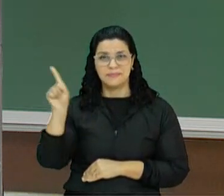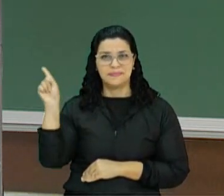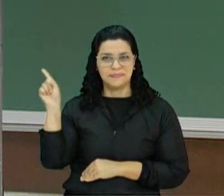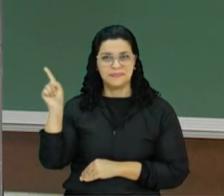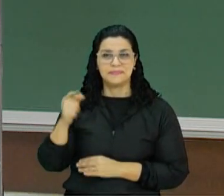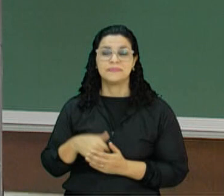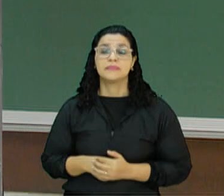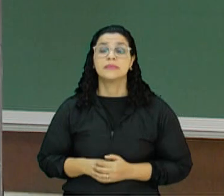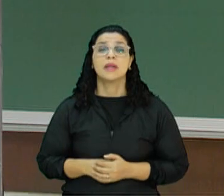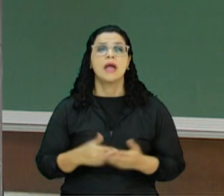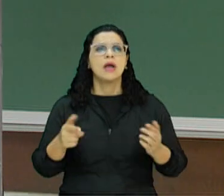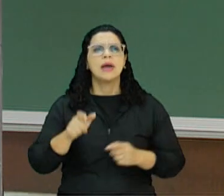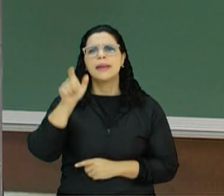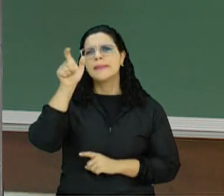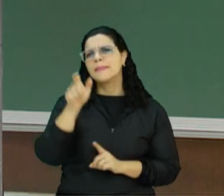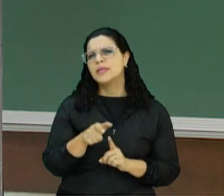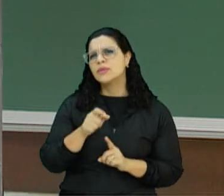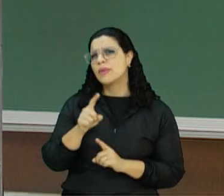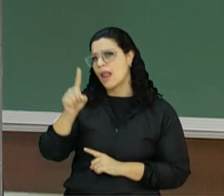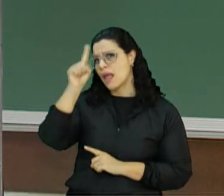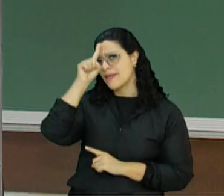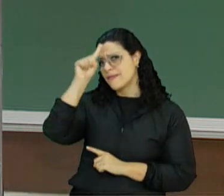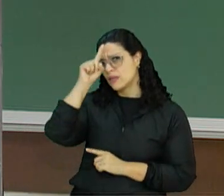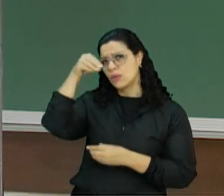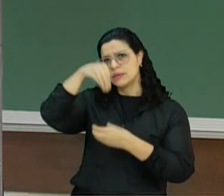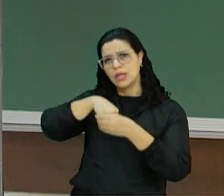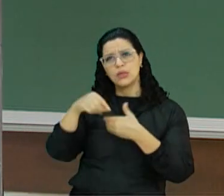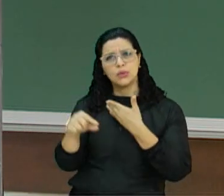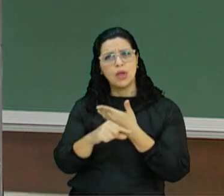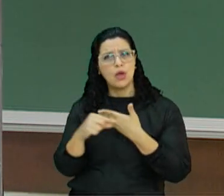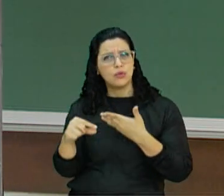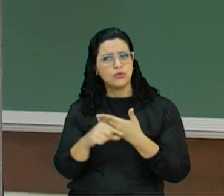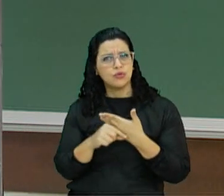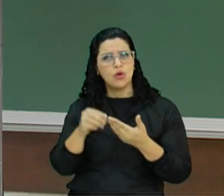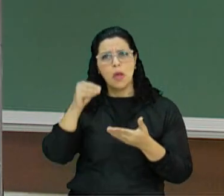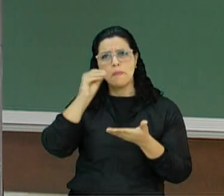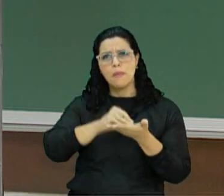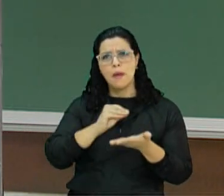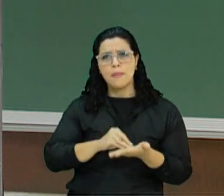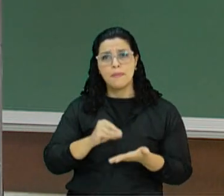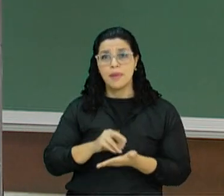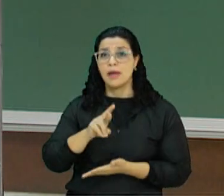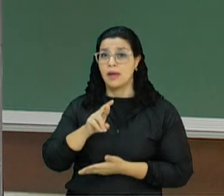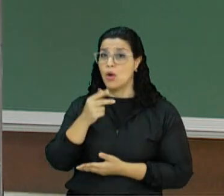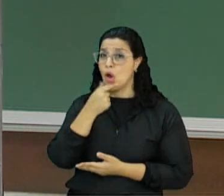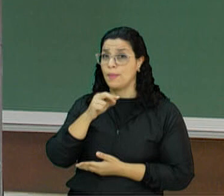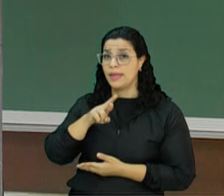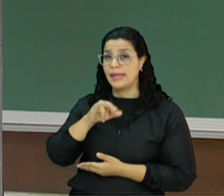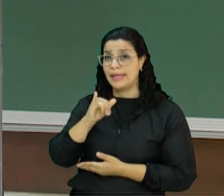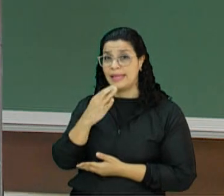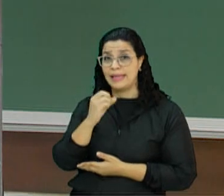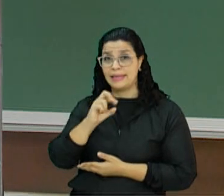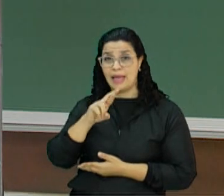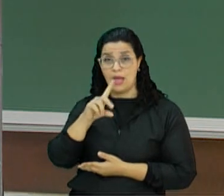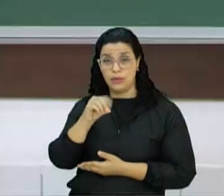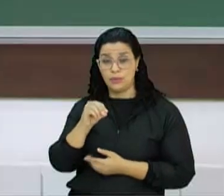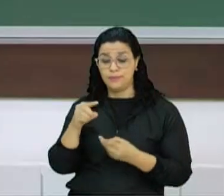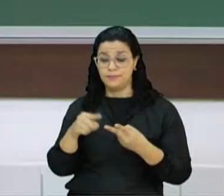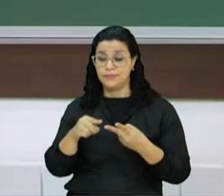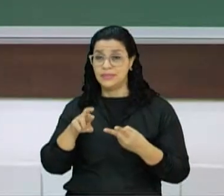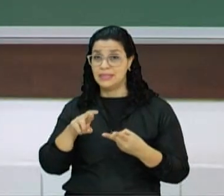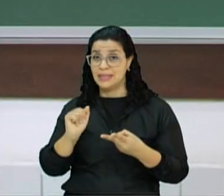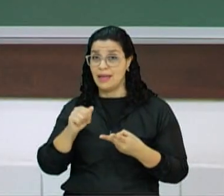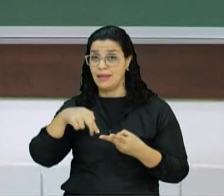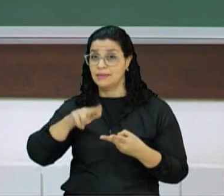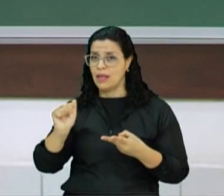Telles. Personagens criados por essa grande autora, grande escritora, o Ricardo e a Raquel, que são os personagens